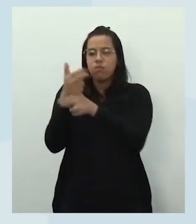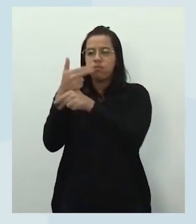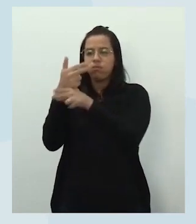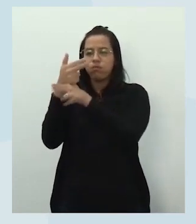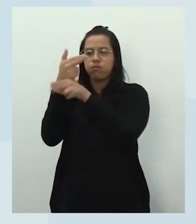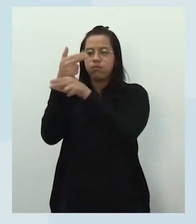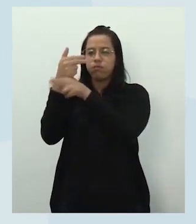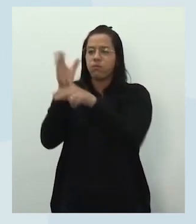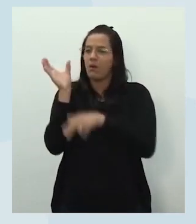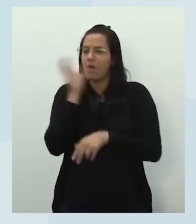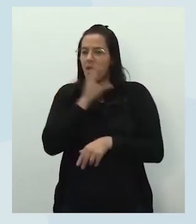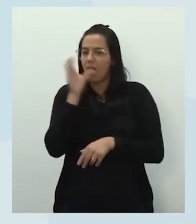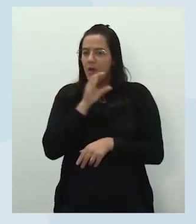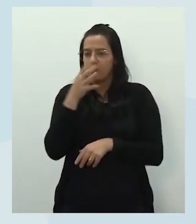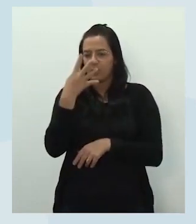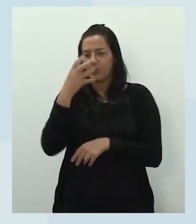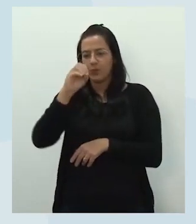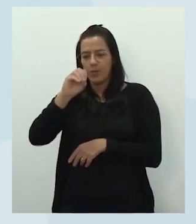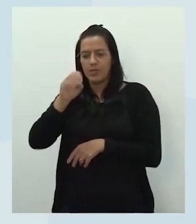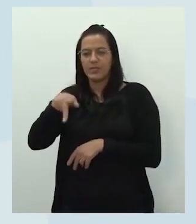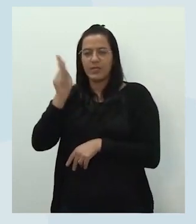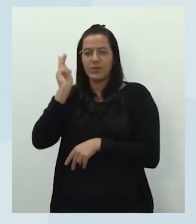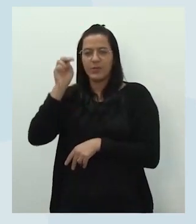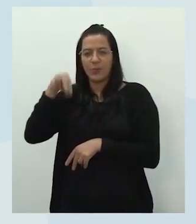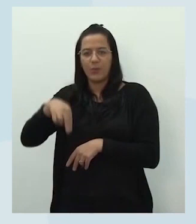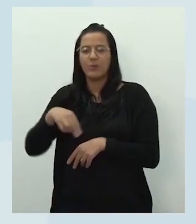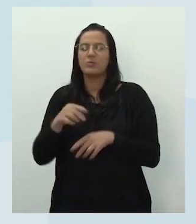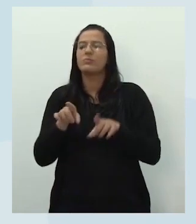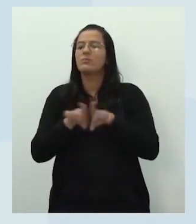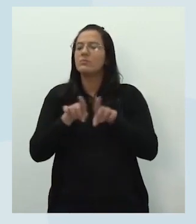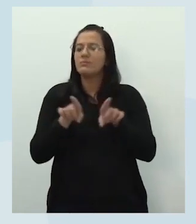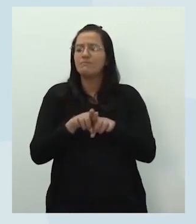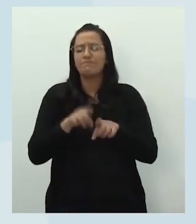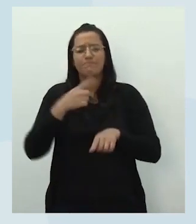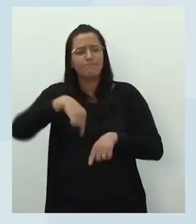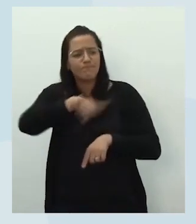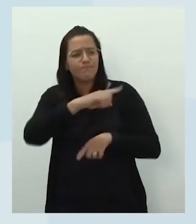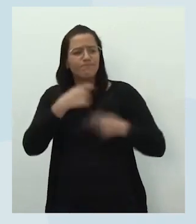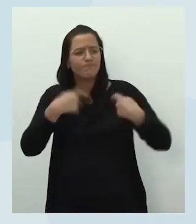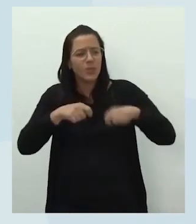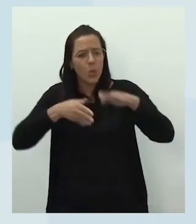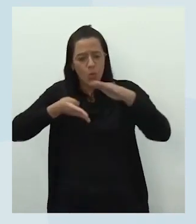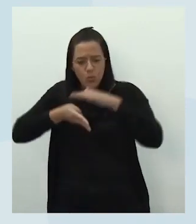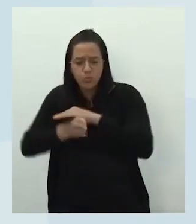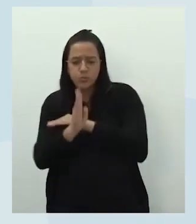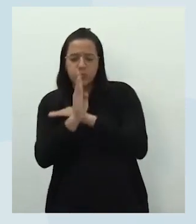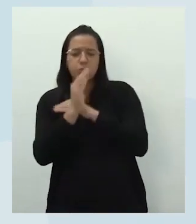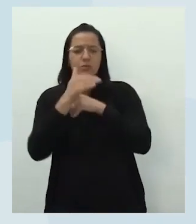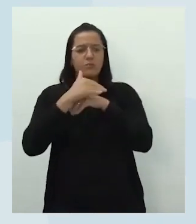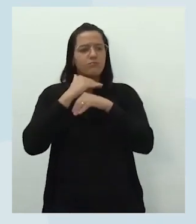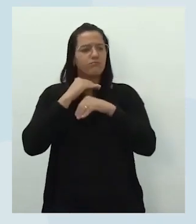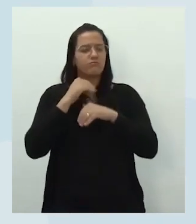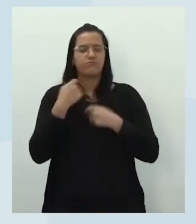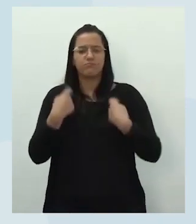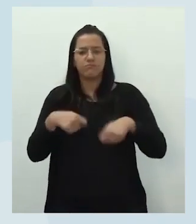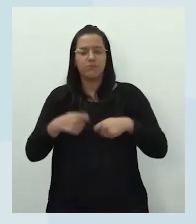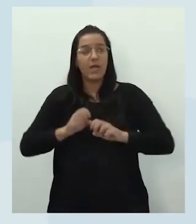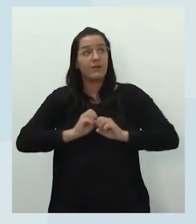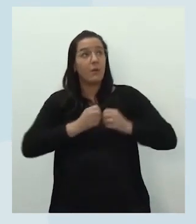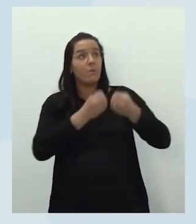km por hora. Todos devem procurar abrigo o mais rápido possível. Vocês percebem um